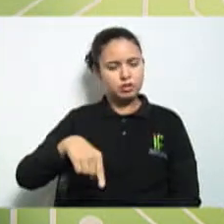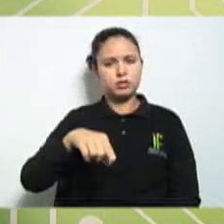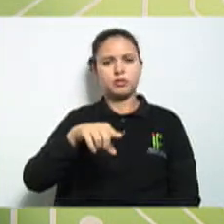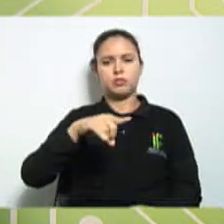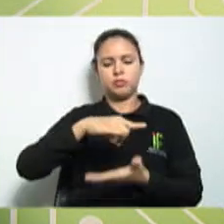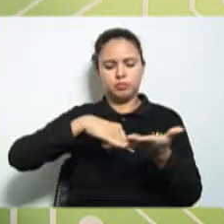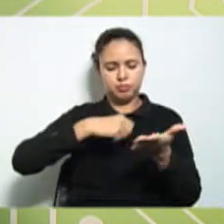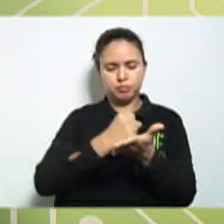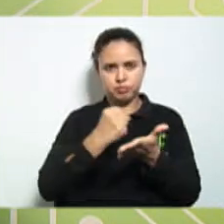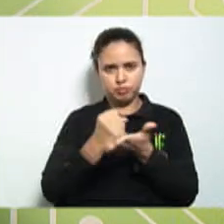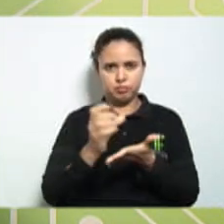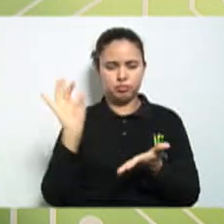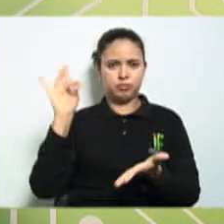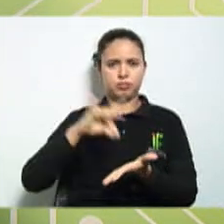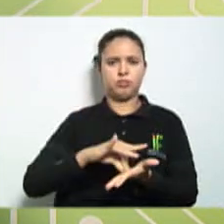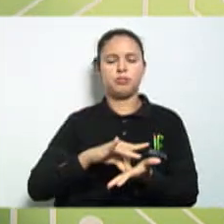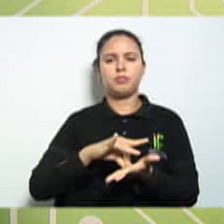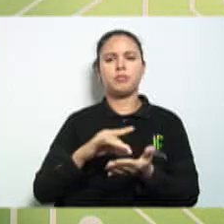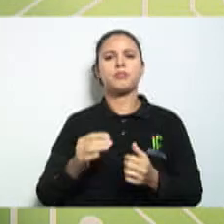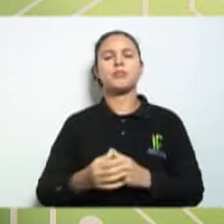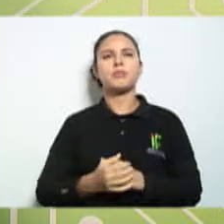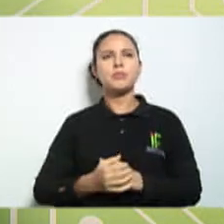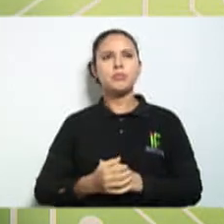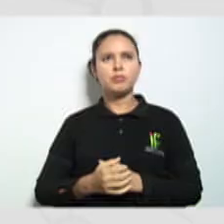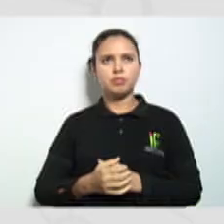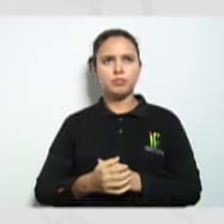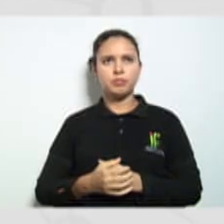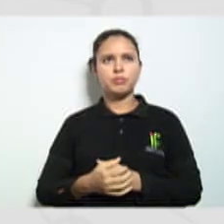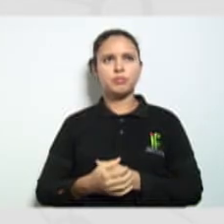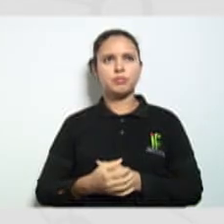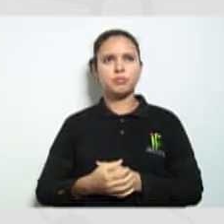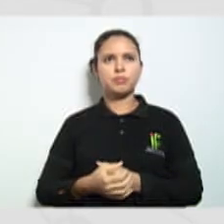Conseguiram compreender? Vamos voltar lá para os slides.